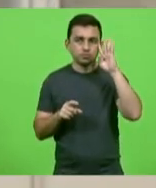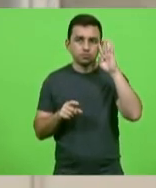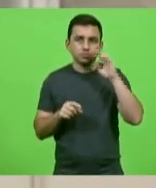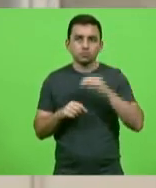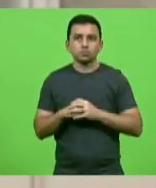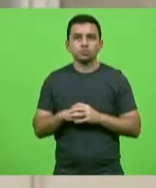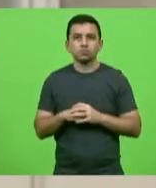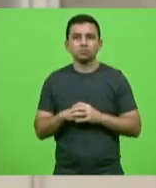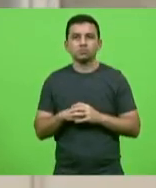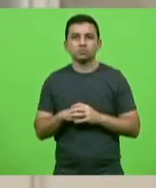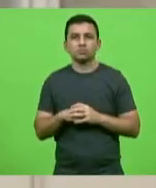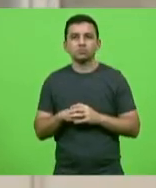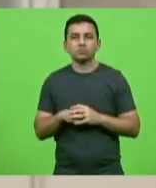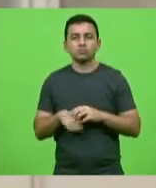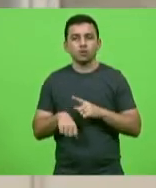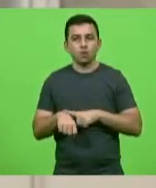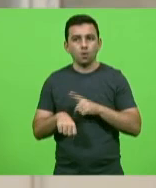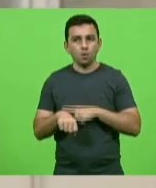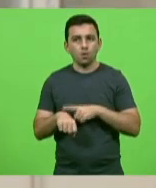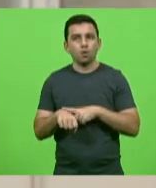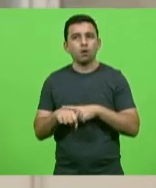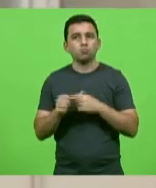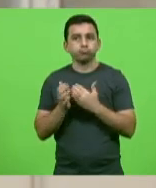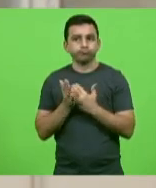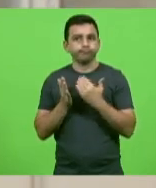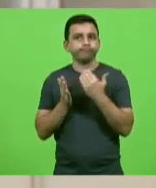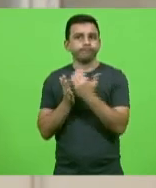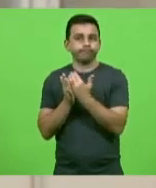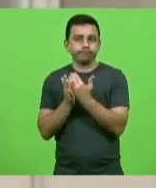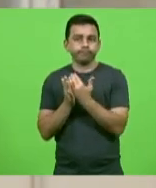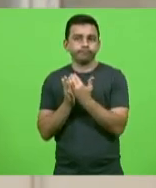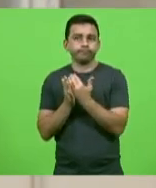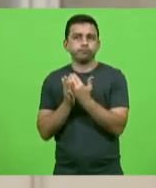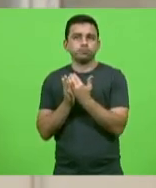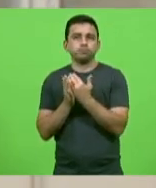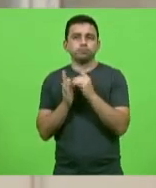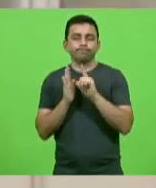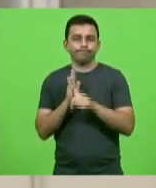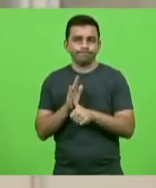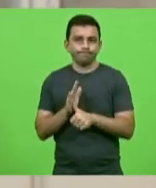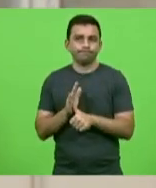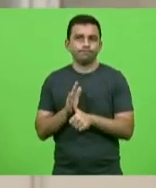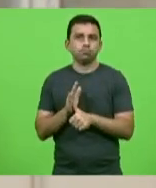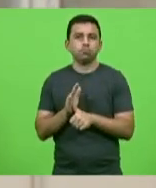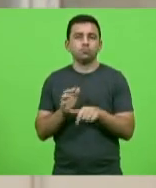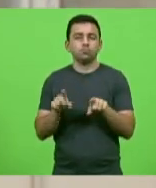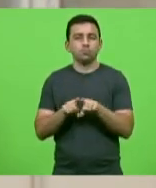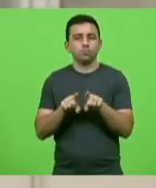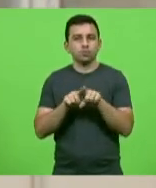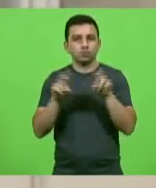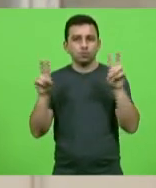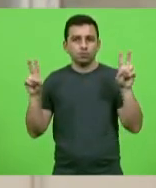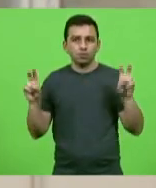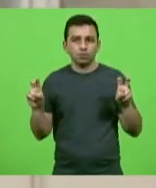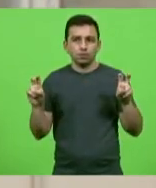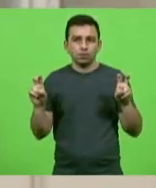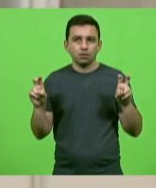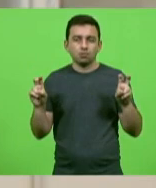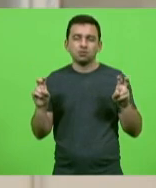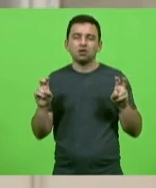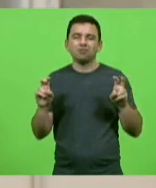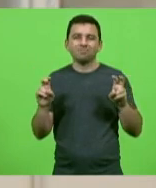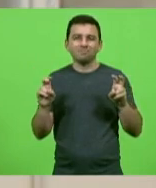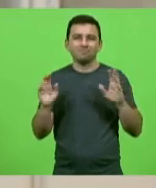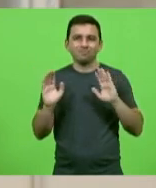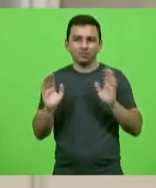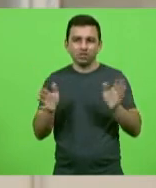também o avançado da hora tendo em vista que a matéria tanto